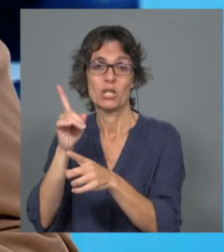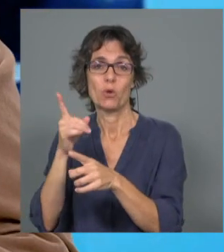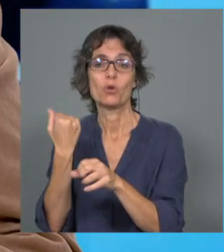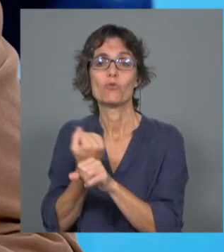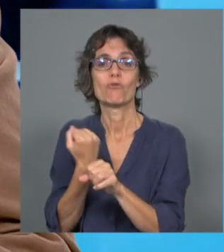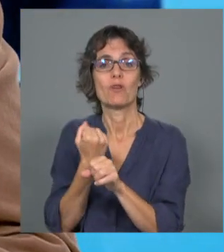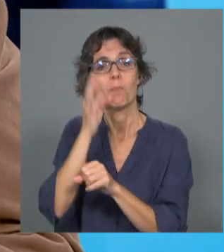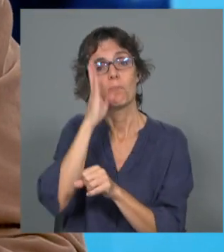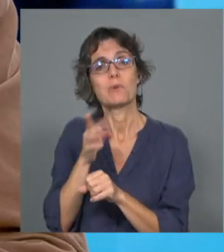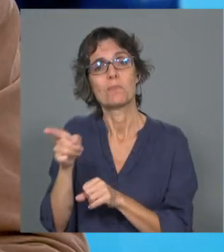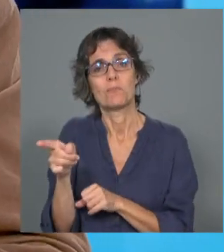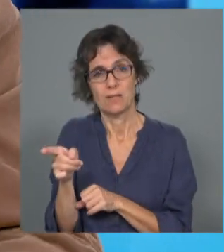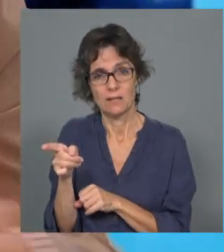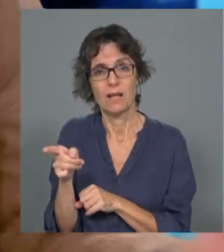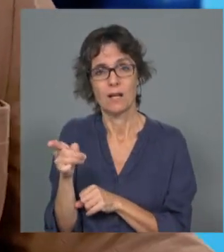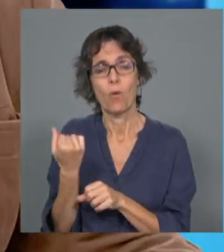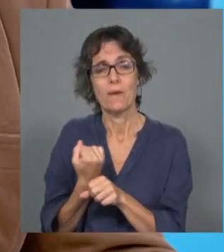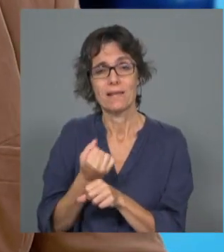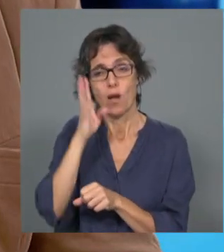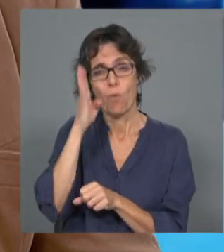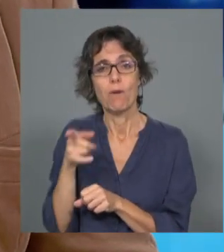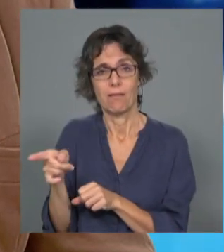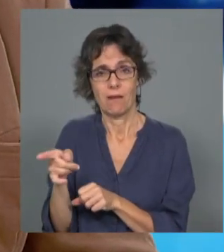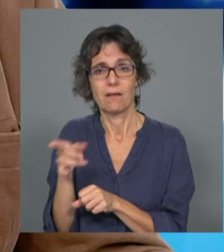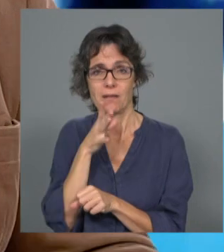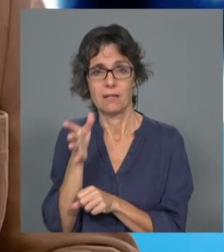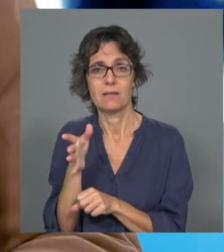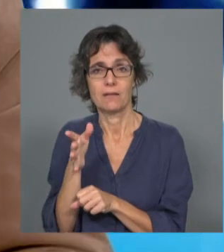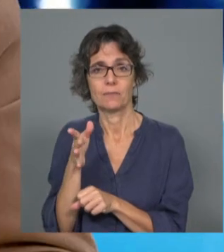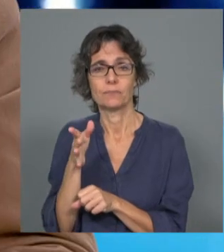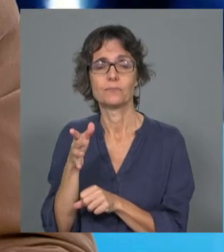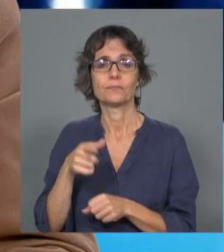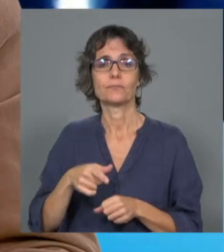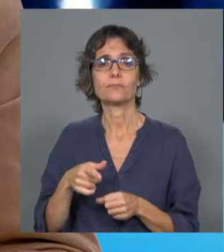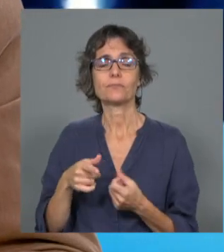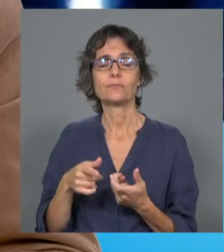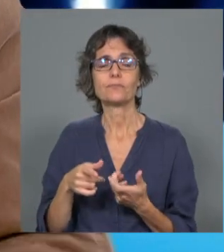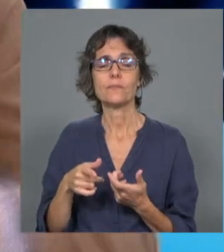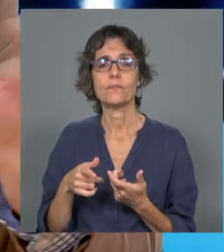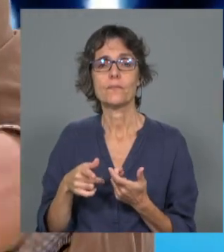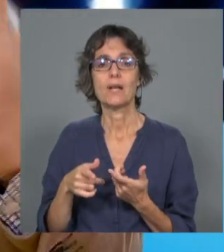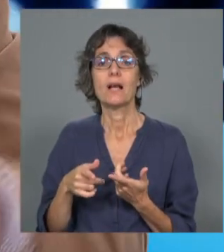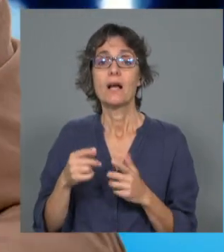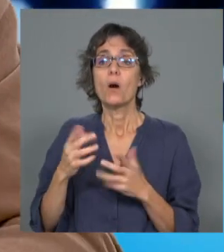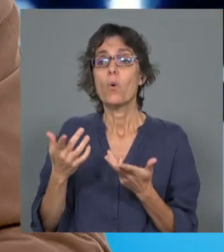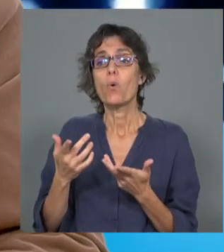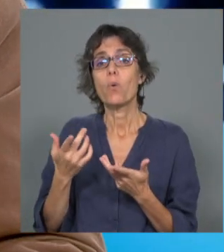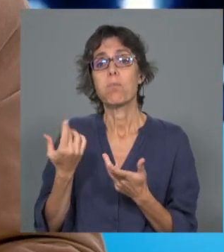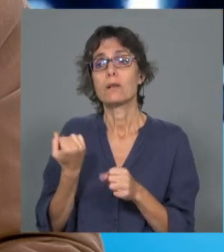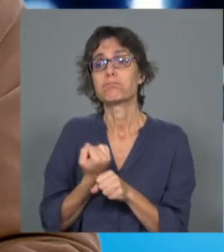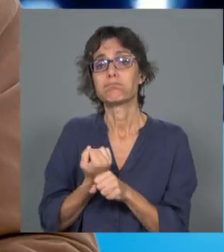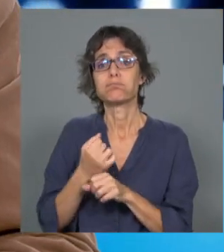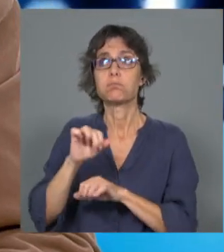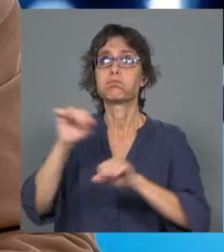muitas implicações, sobretudo para não haver mobilização, essa parte está um bocadinho ultrapassada agora, ou então para operações nucleares, daí